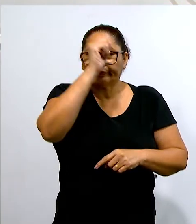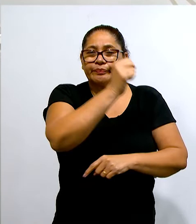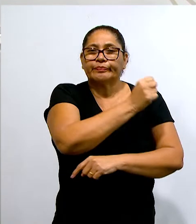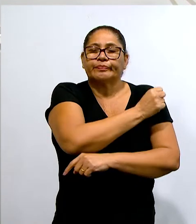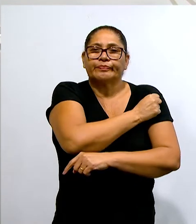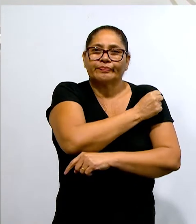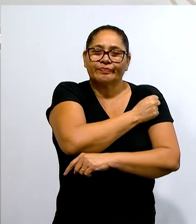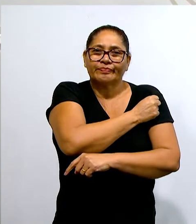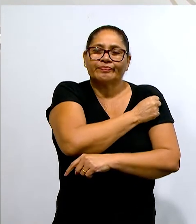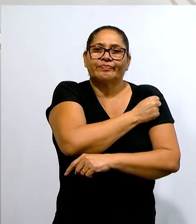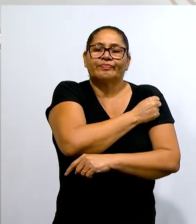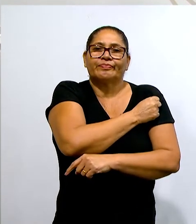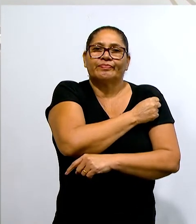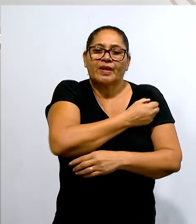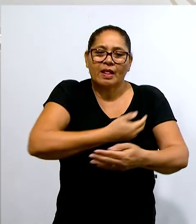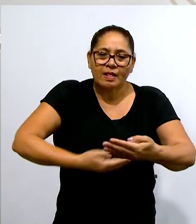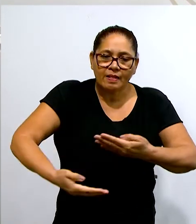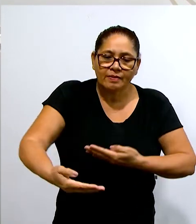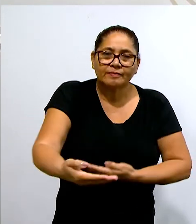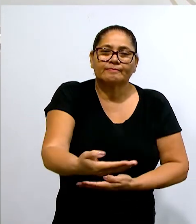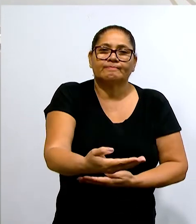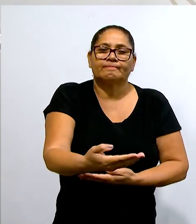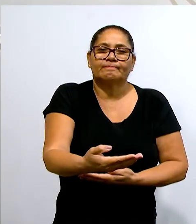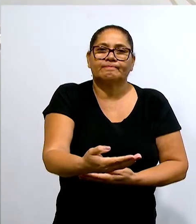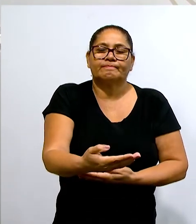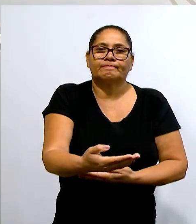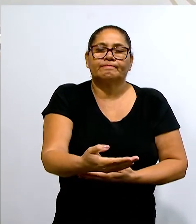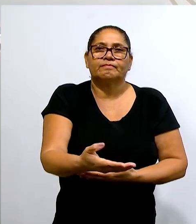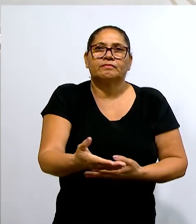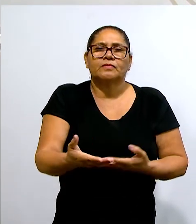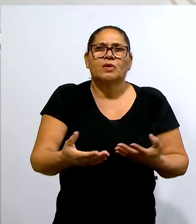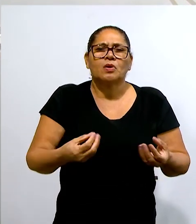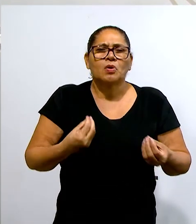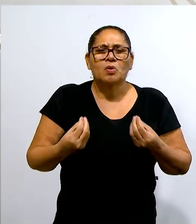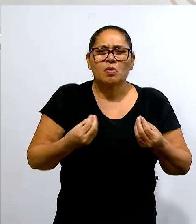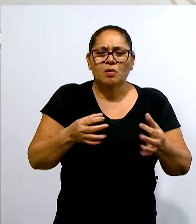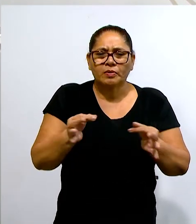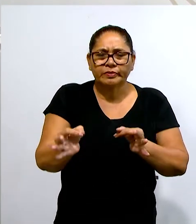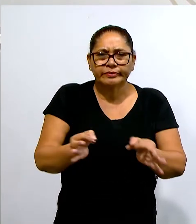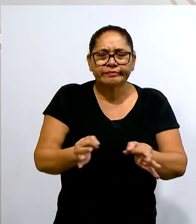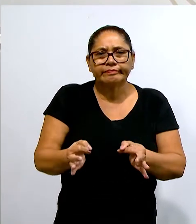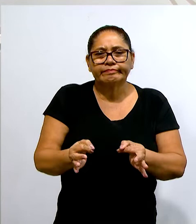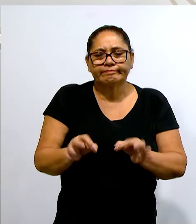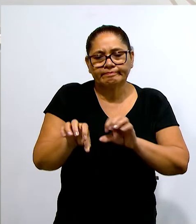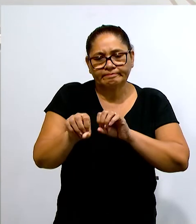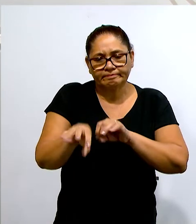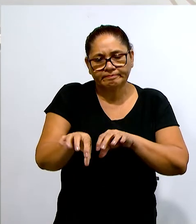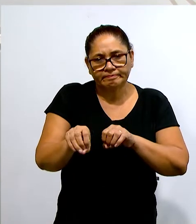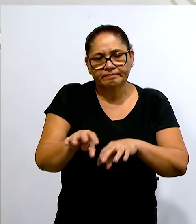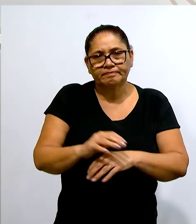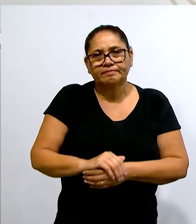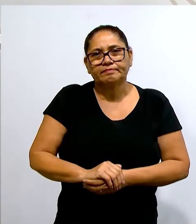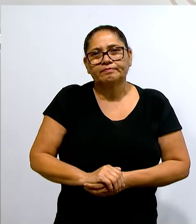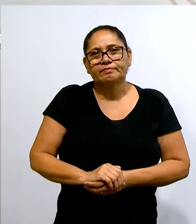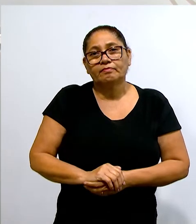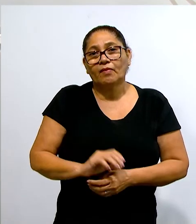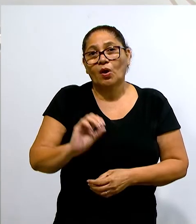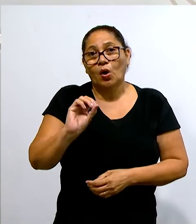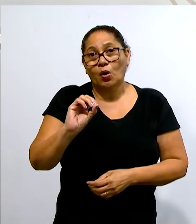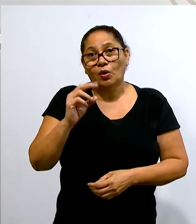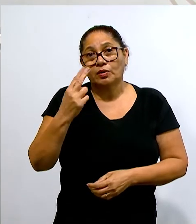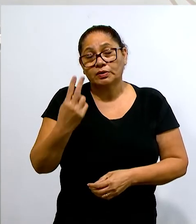tem relação direta com a intenção e a minha organização do ensino. Ou